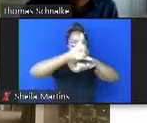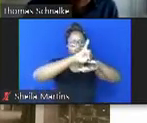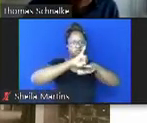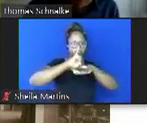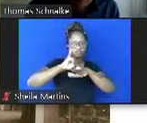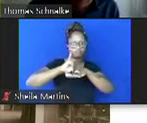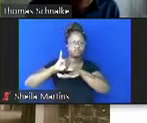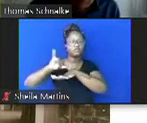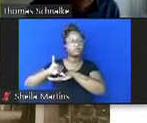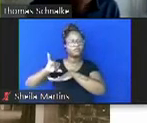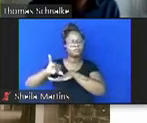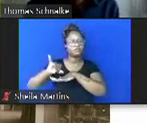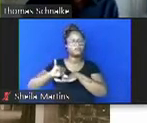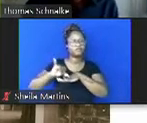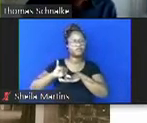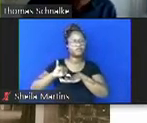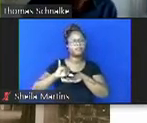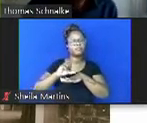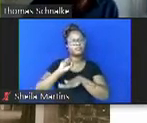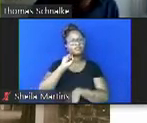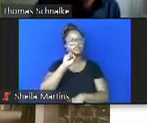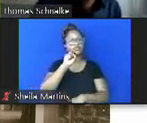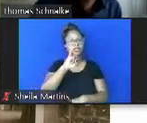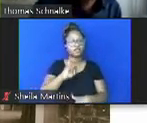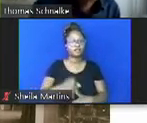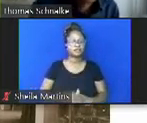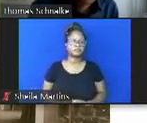E se